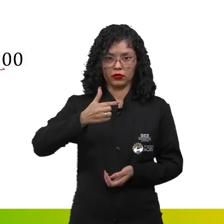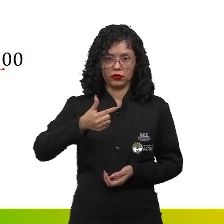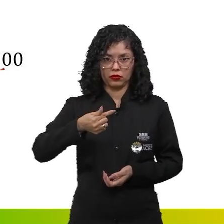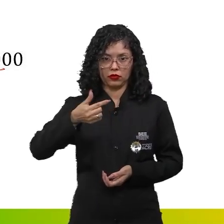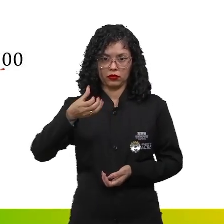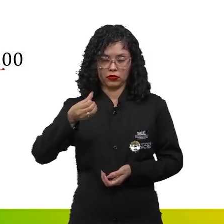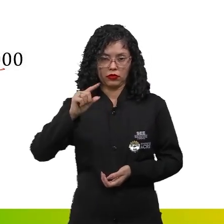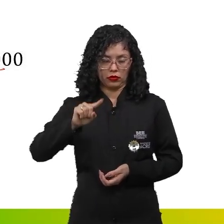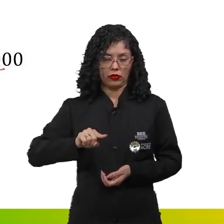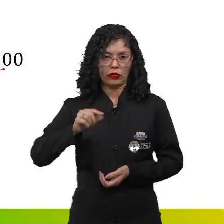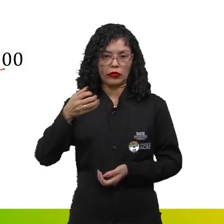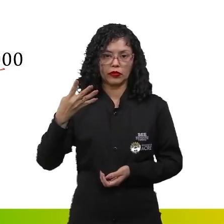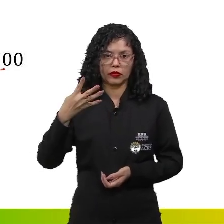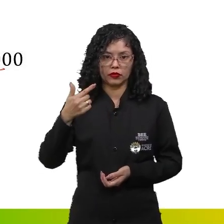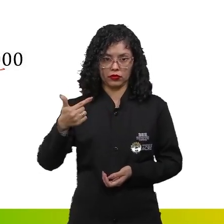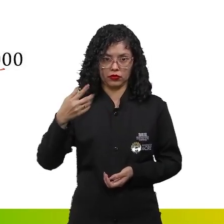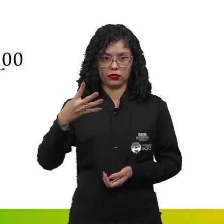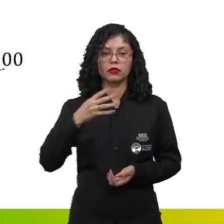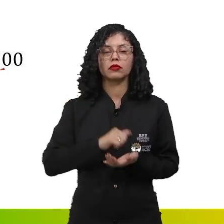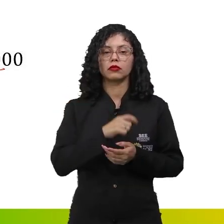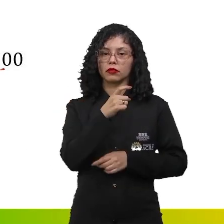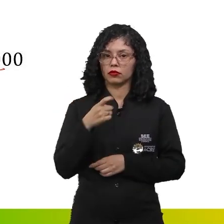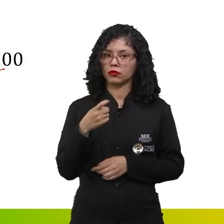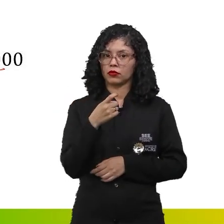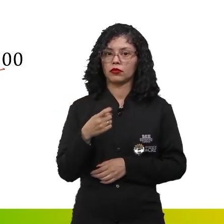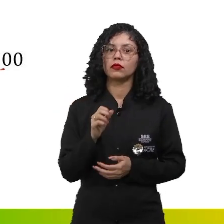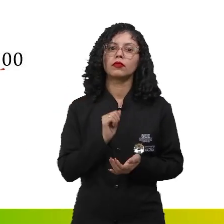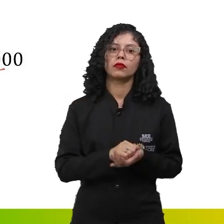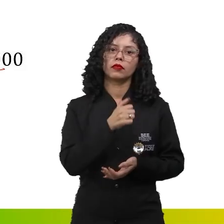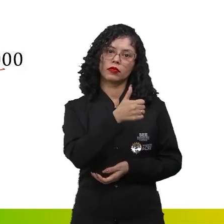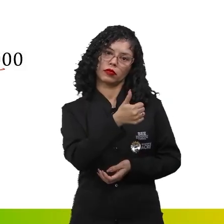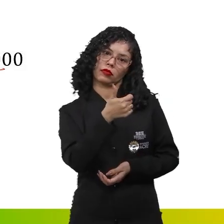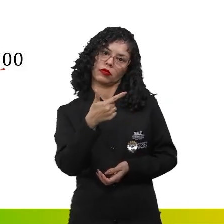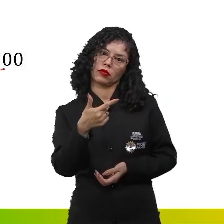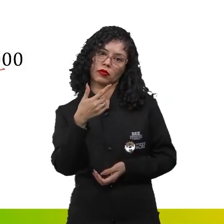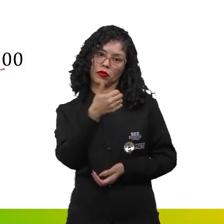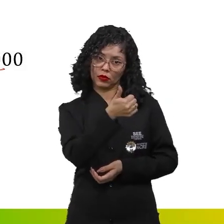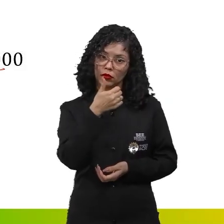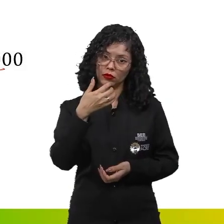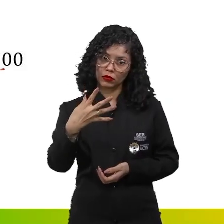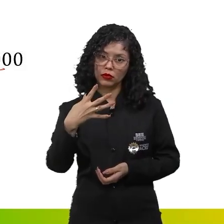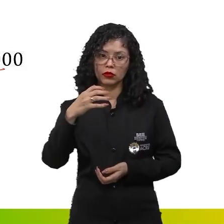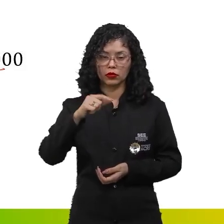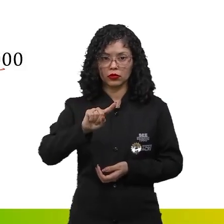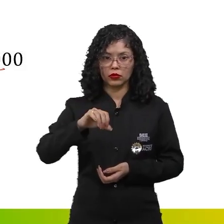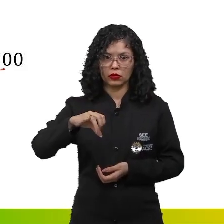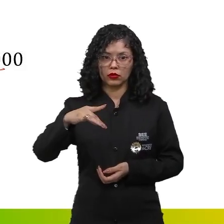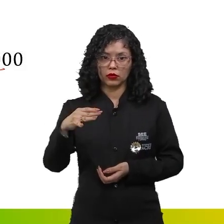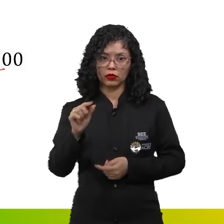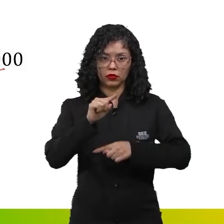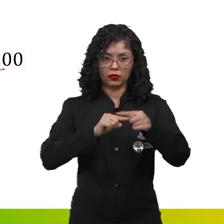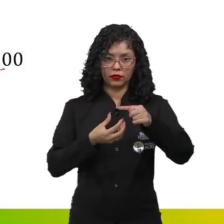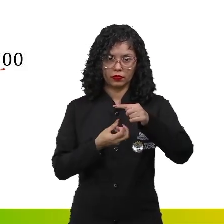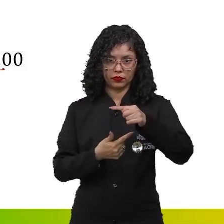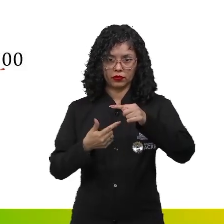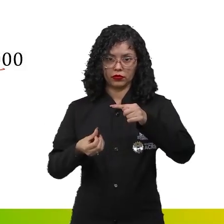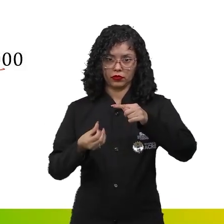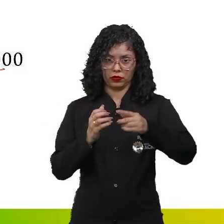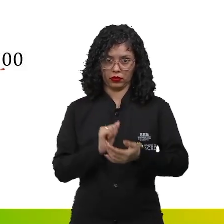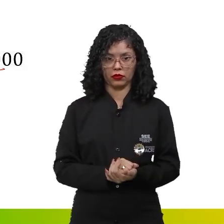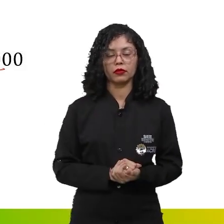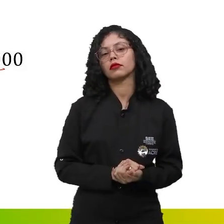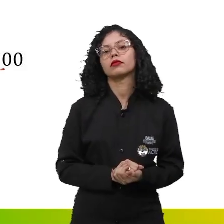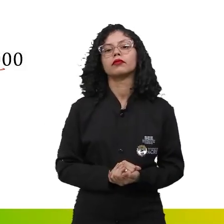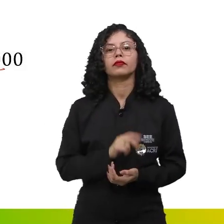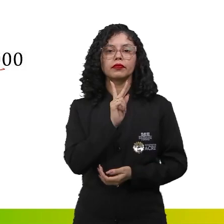14.976.000 dividido para 24 e x 14 milhões dividido para 976.000 igual a